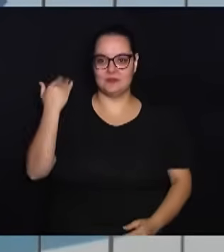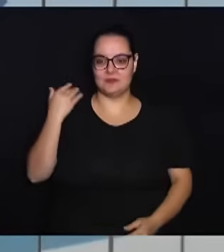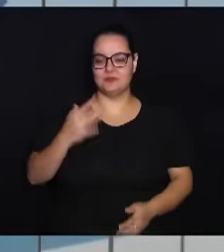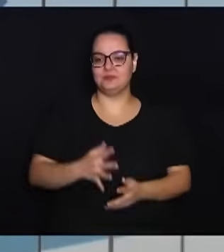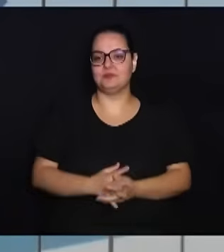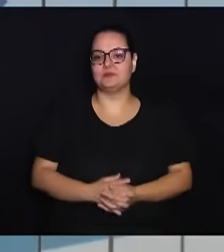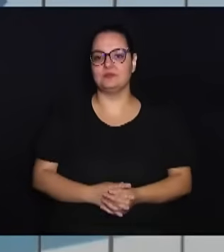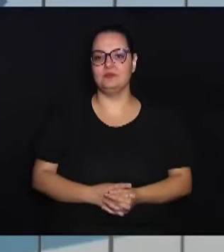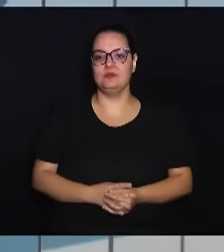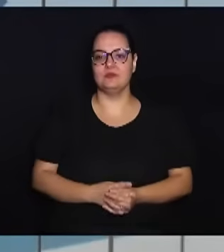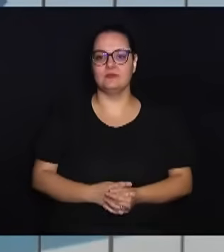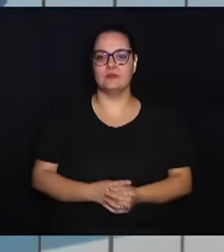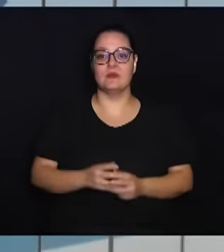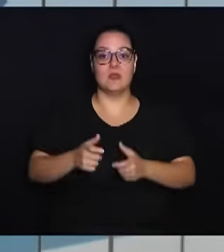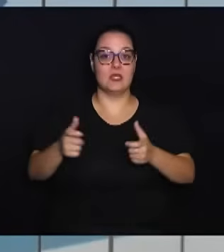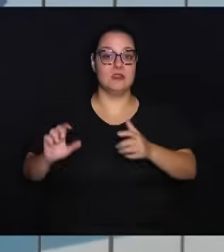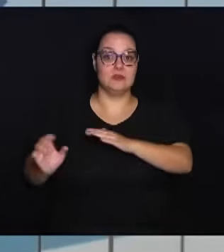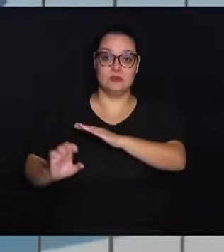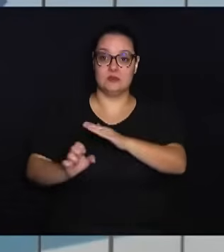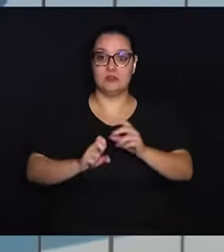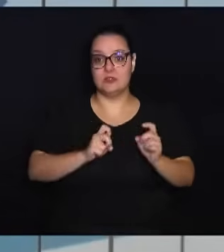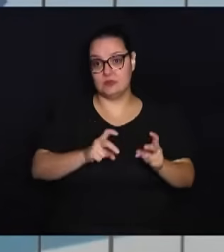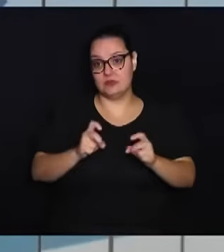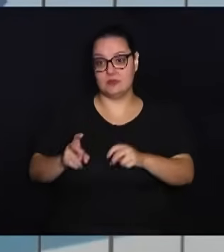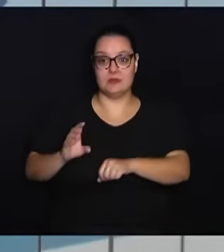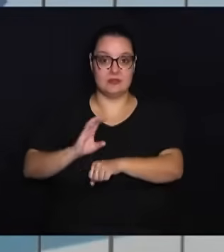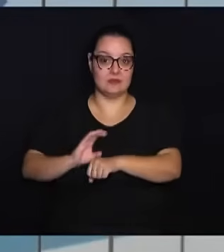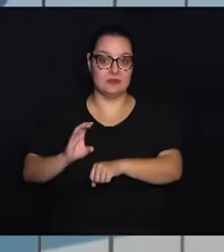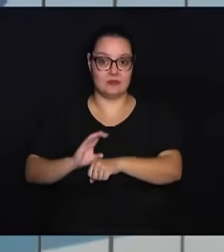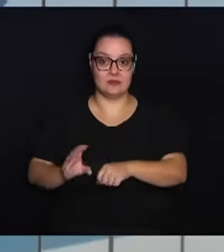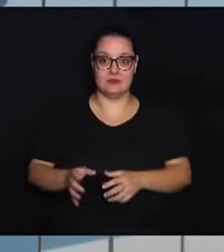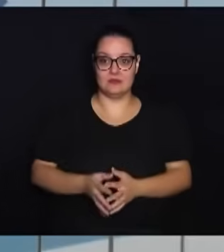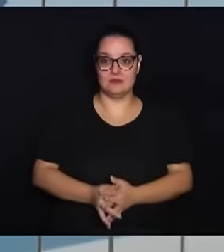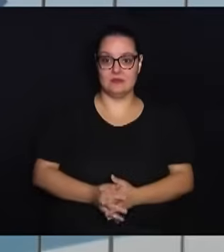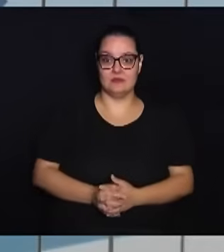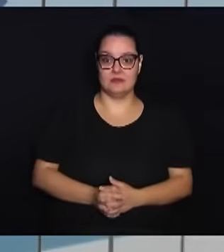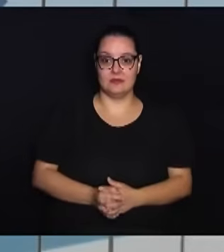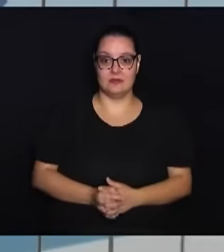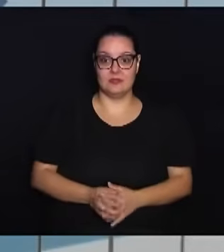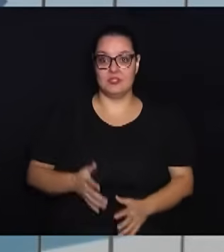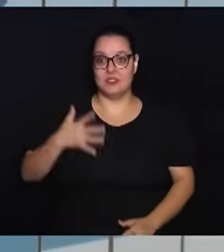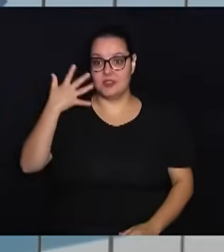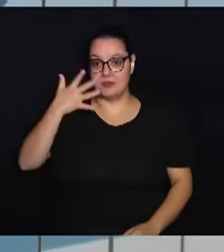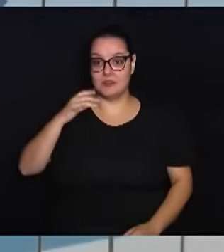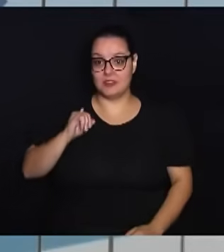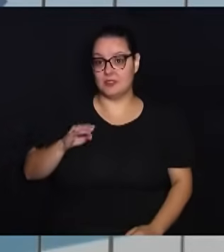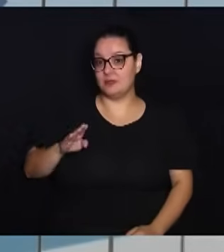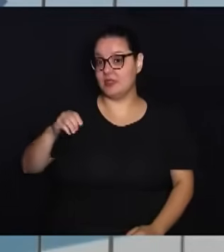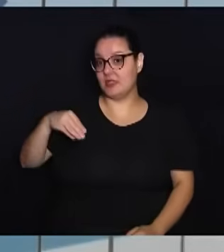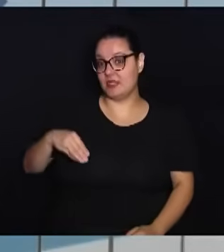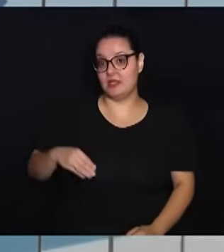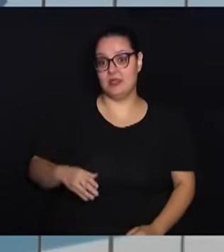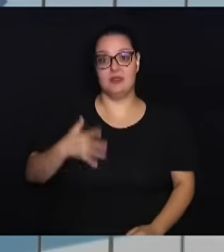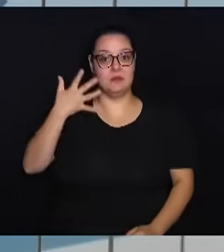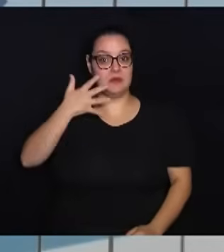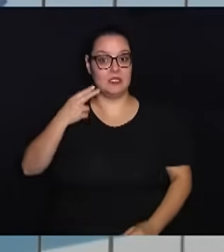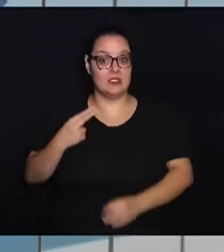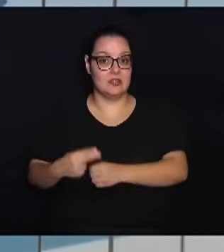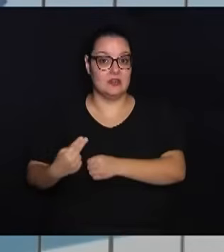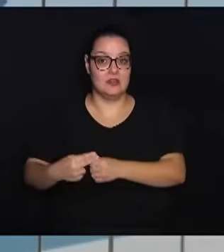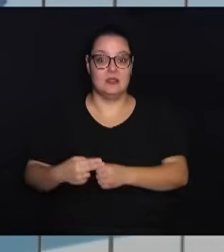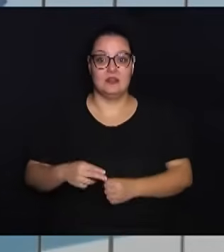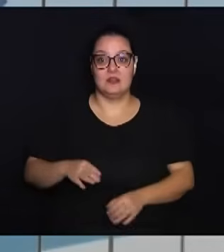eu entrei em grandes empresas para vender o curso, fui palestrar na IBM, fui palestrar na Unicamp,